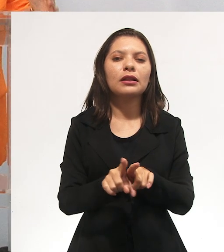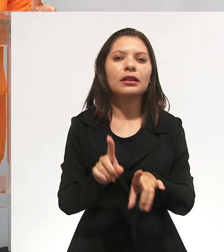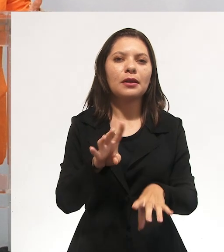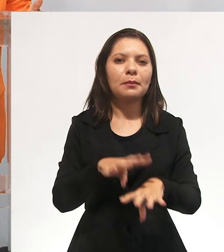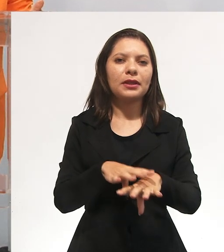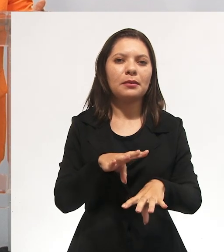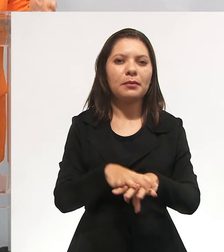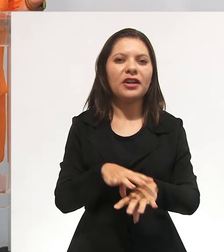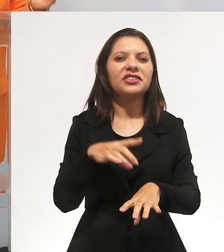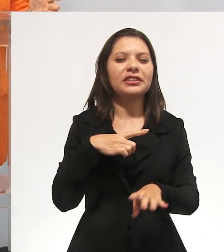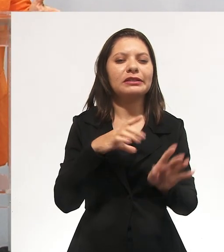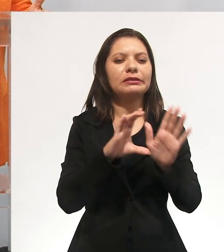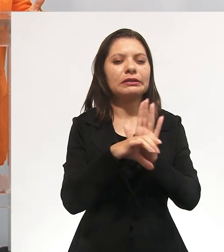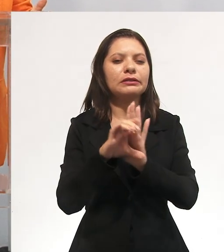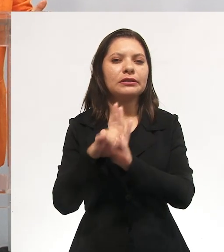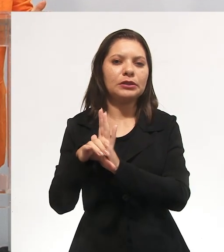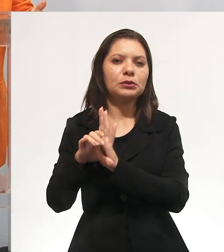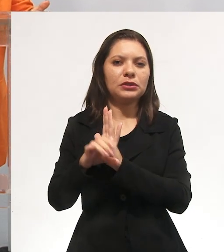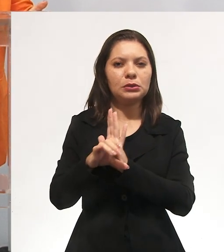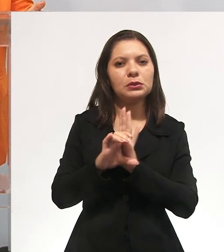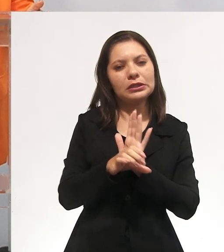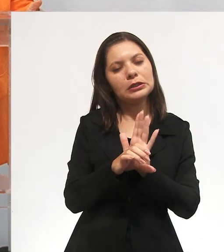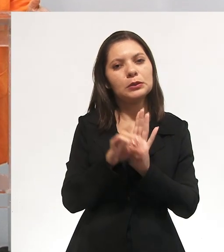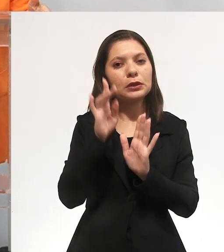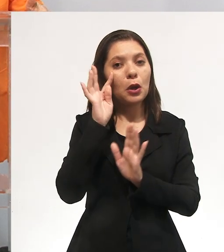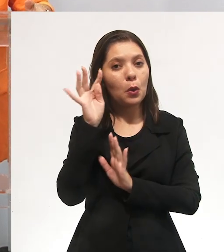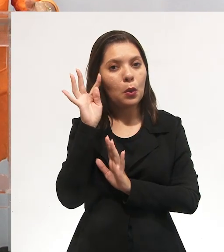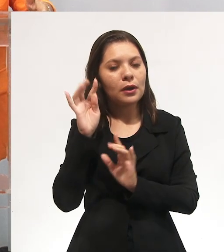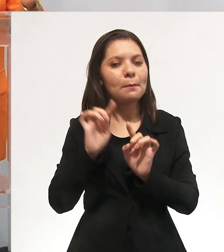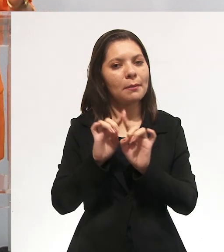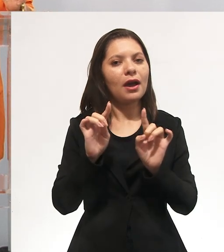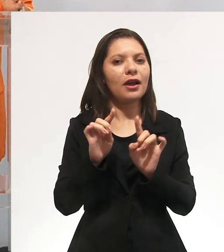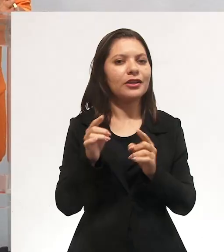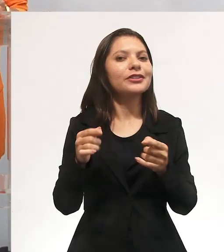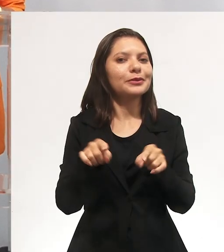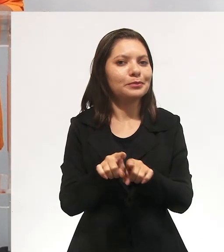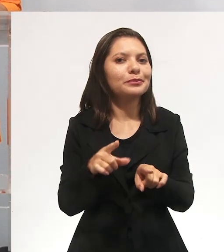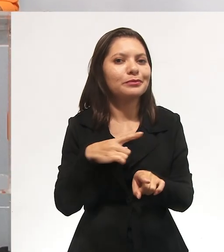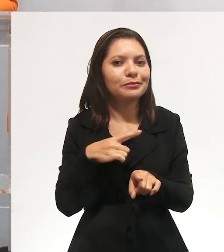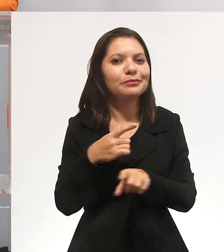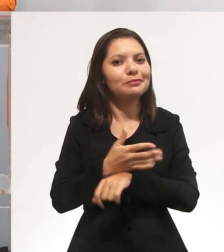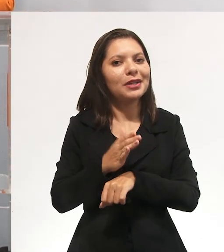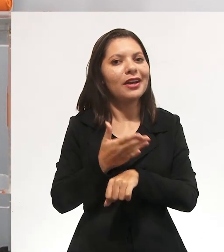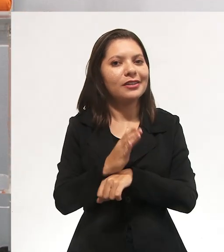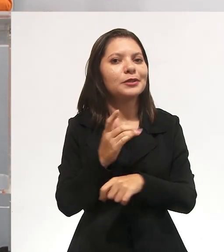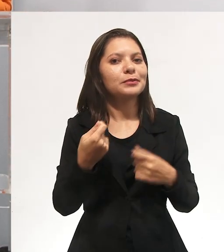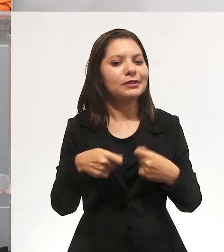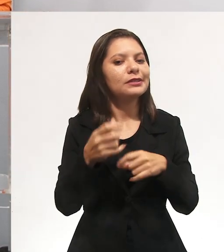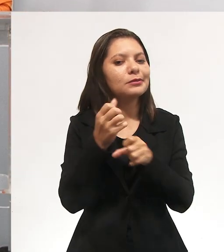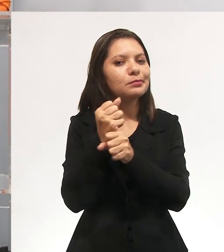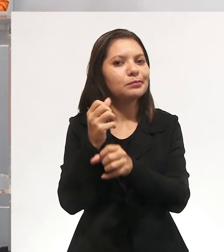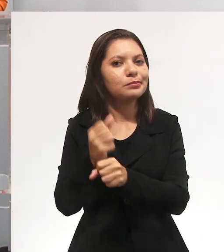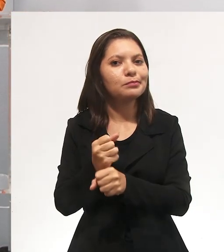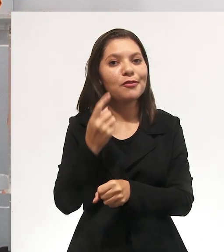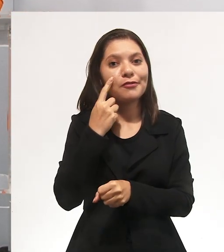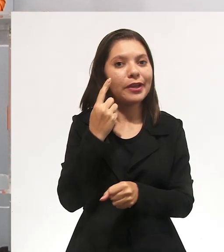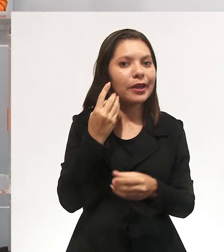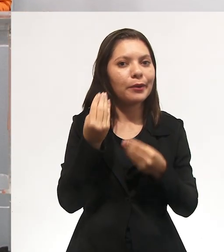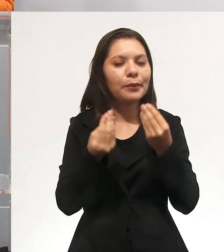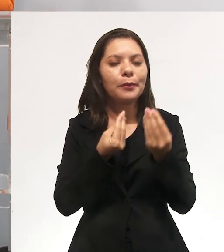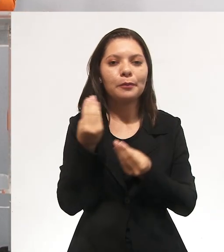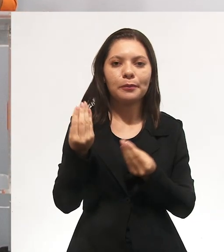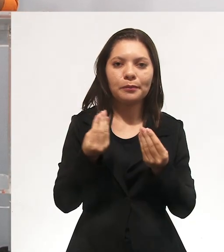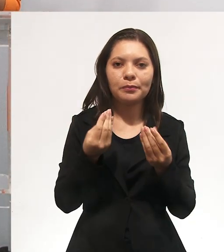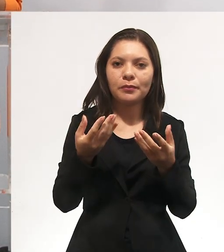parte teórica, das definições, a gente tem também a parte prática. E como a gente está falando de juros